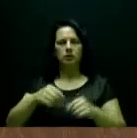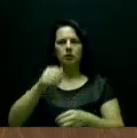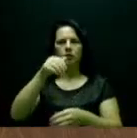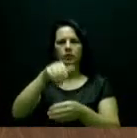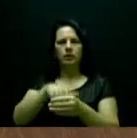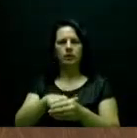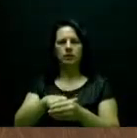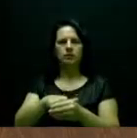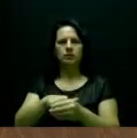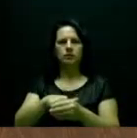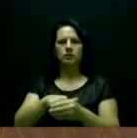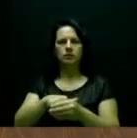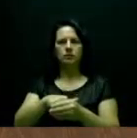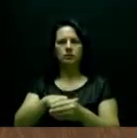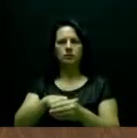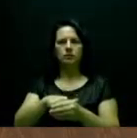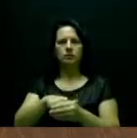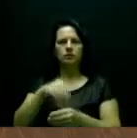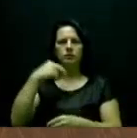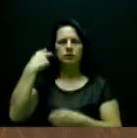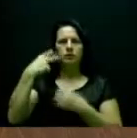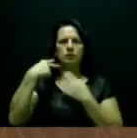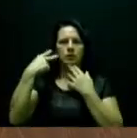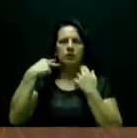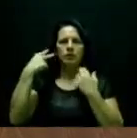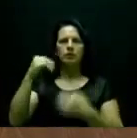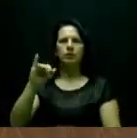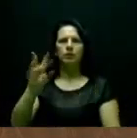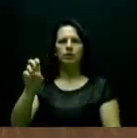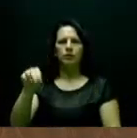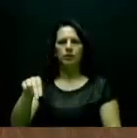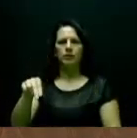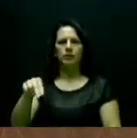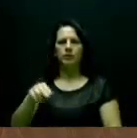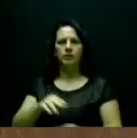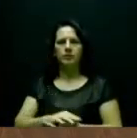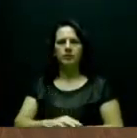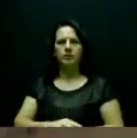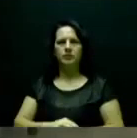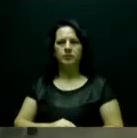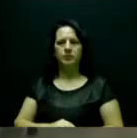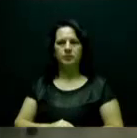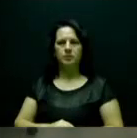Em votação. Com a palavra, vereador Ivan Delbrando. Em votação.